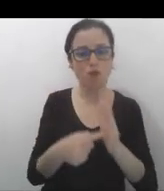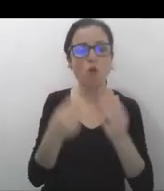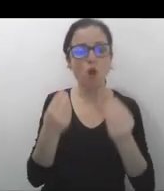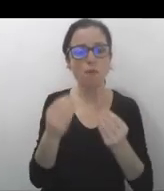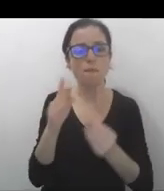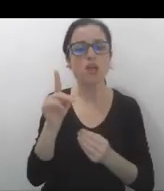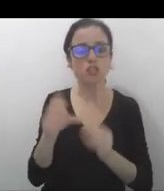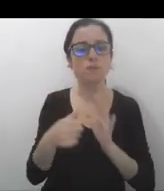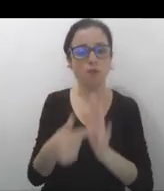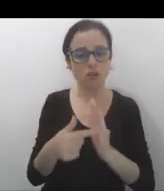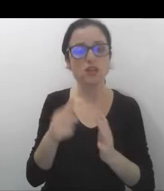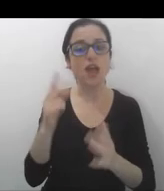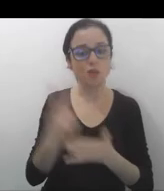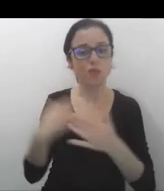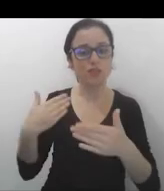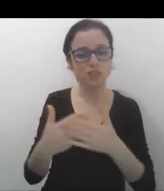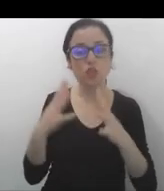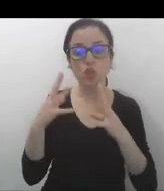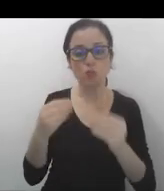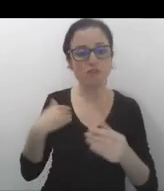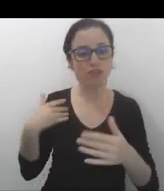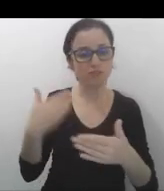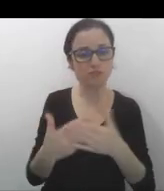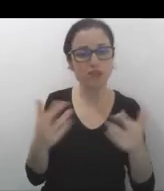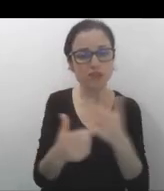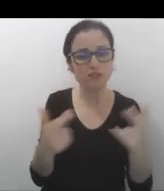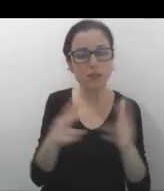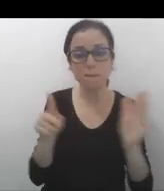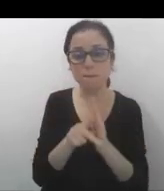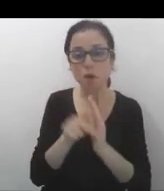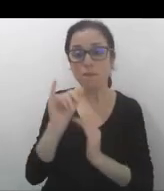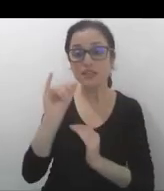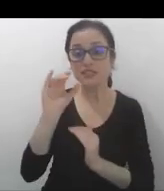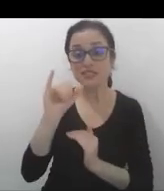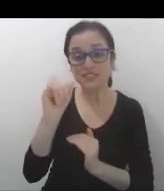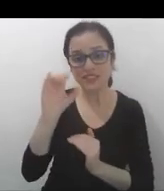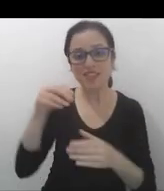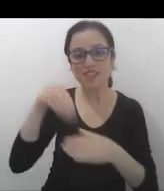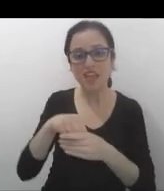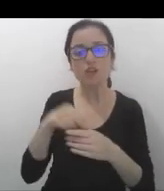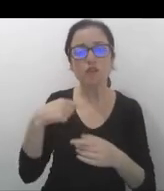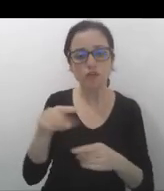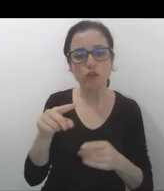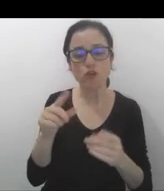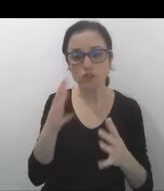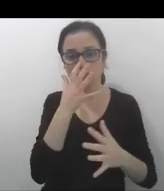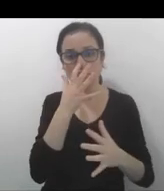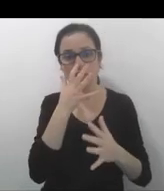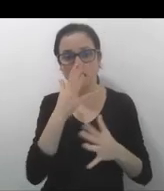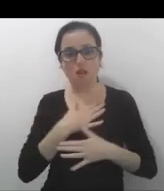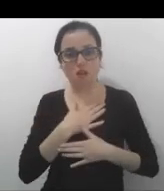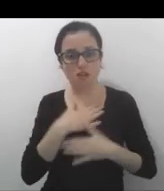como o Bard foi mudando de ideia, coisa que acontece com todo mundo na vida, em relação ao próprio IAC. Né? E, para